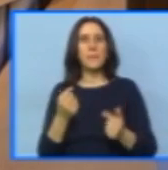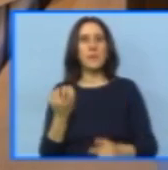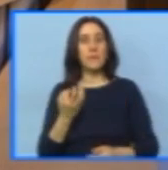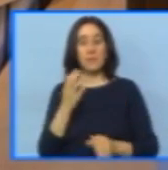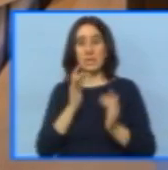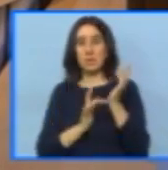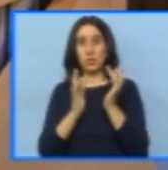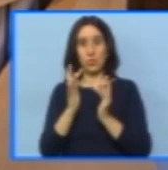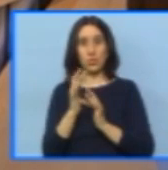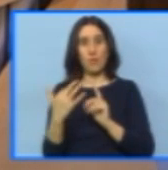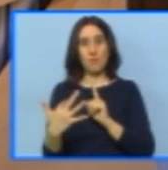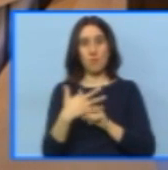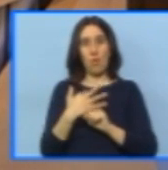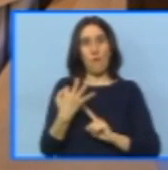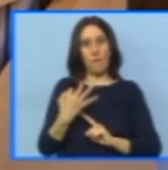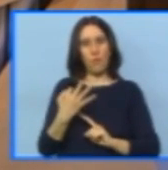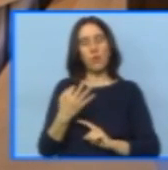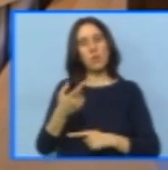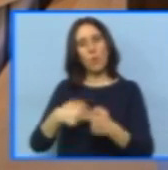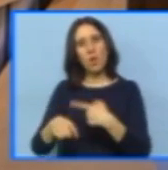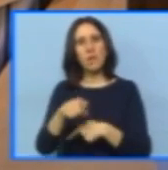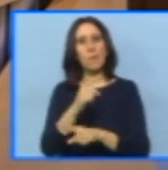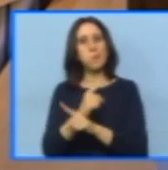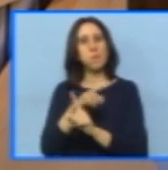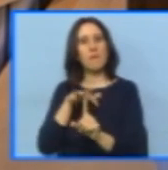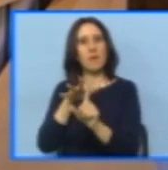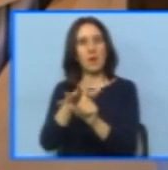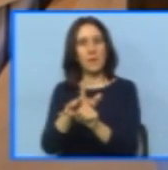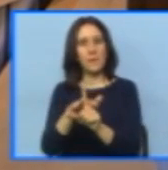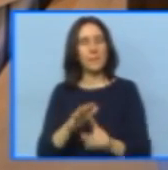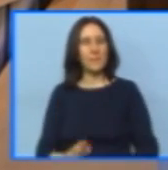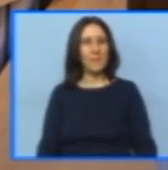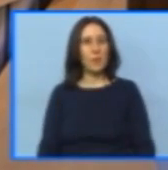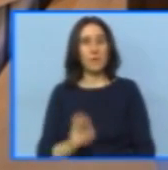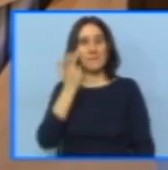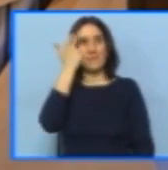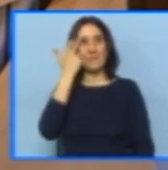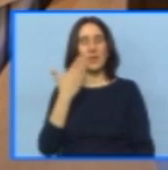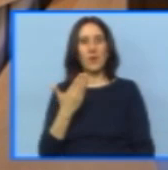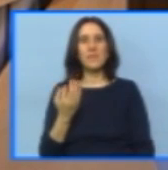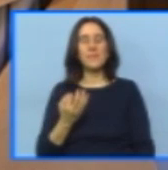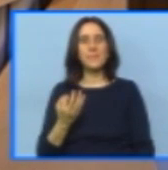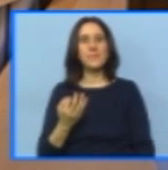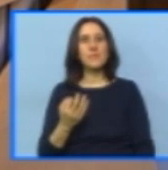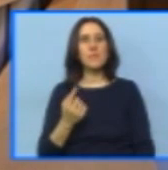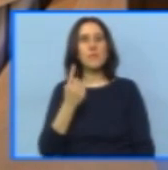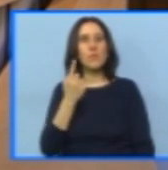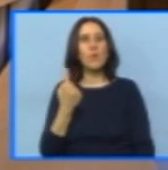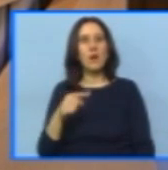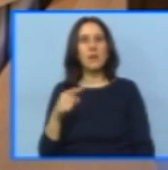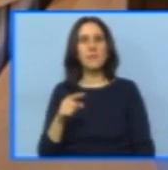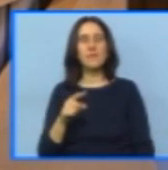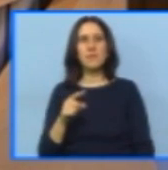foi perseguido, agora também eles vão ser perseguidos. Lembrei-me agora, até há um